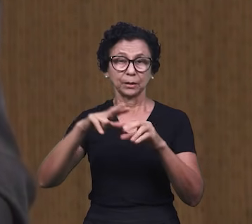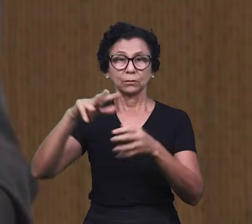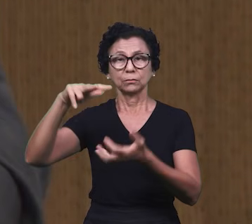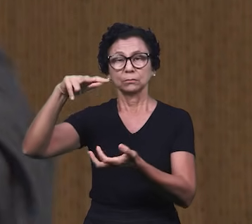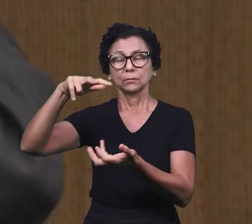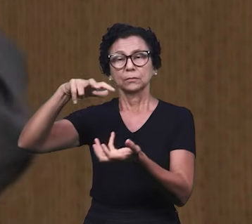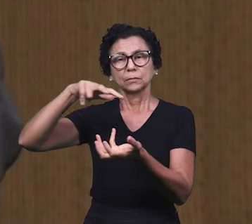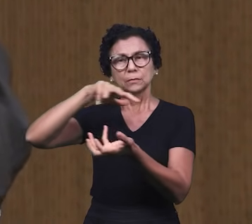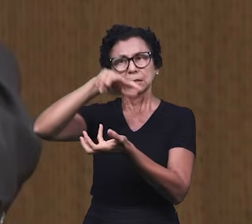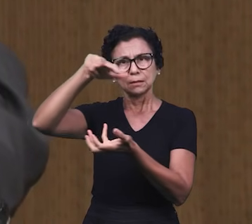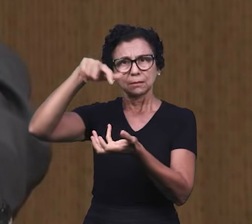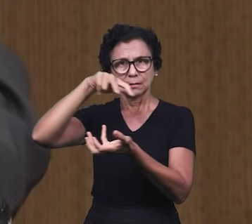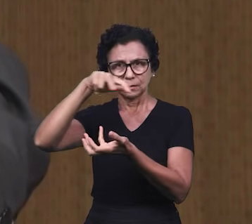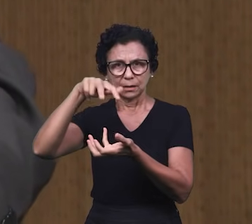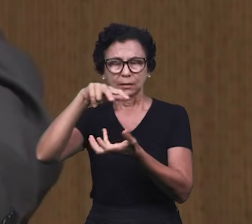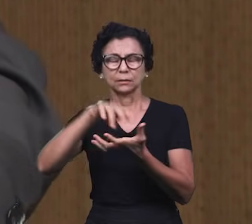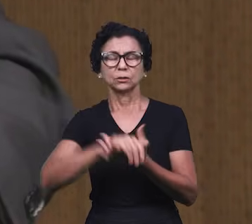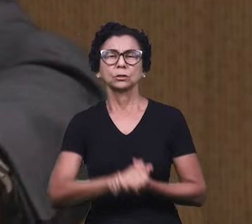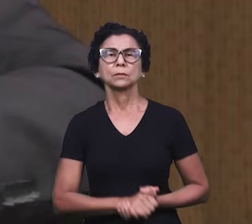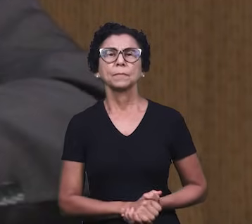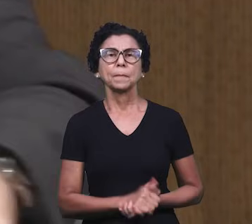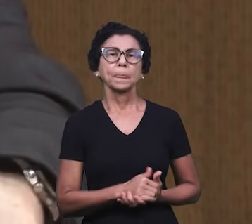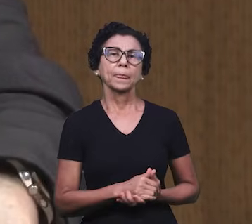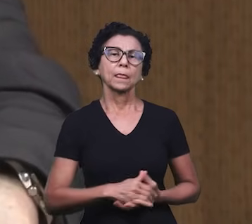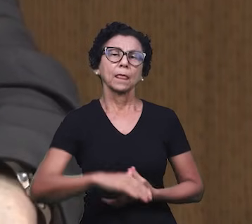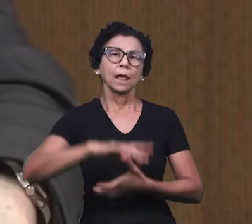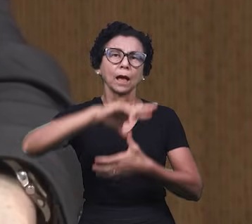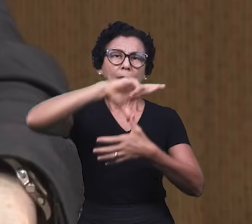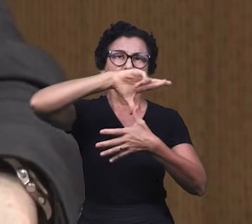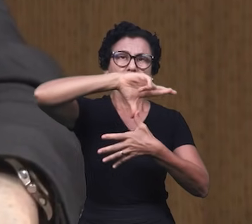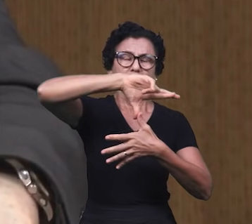Então, já na América Latina, é mais TV a